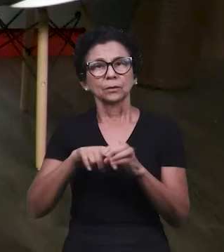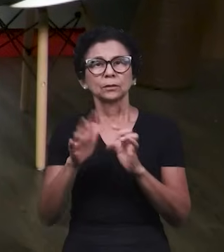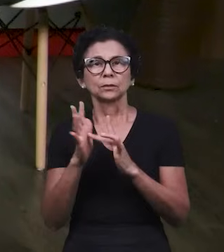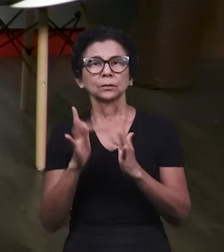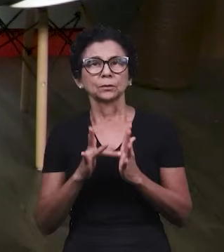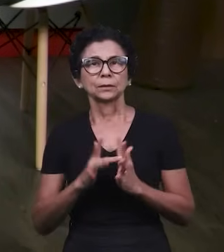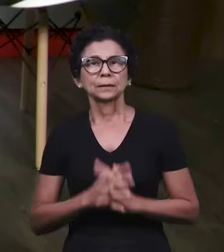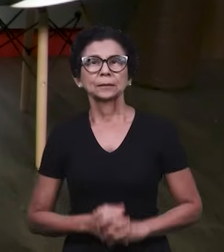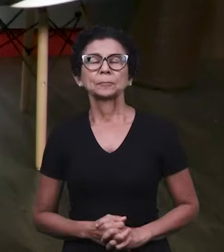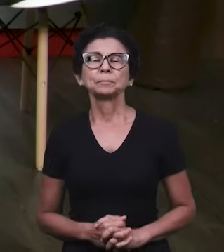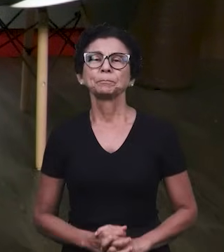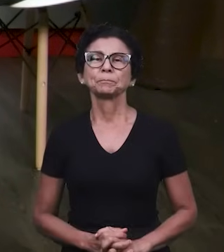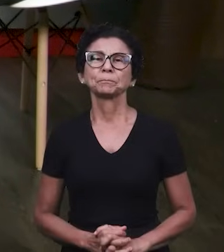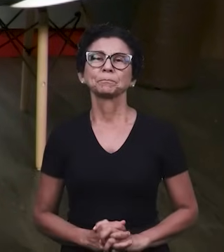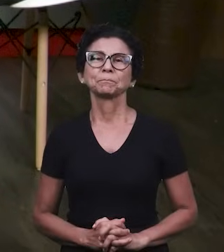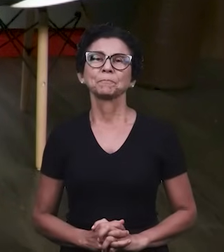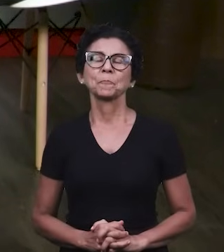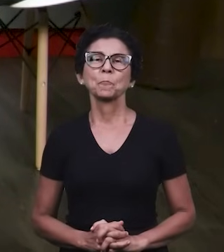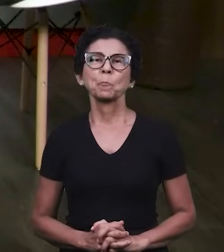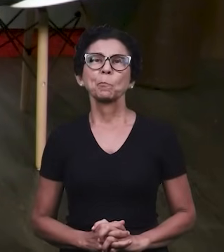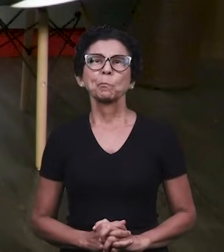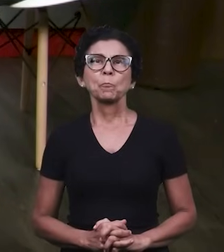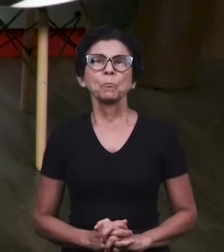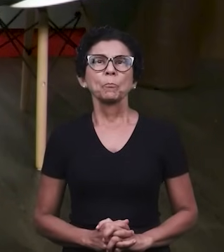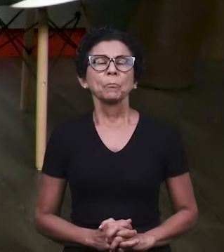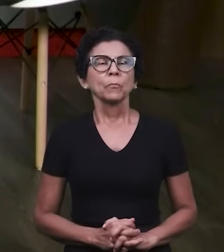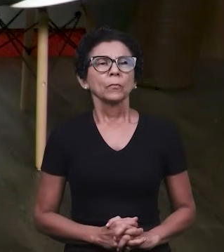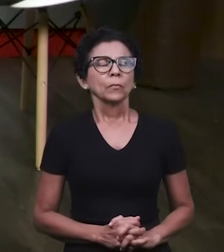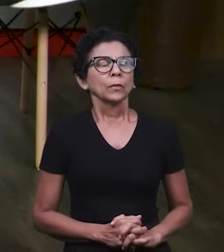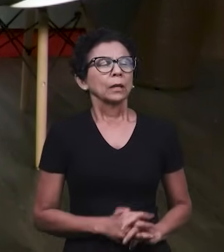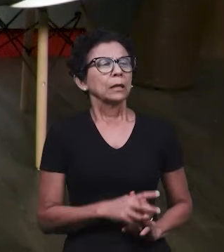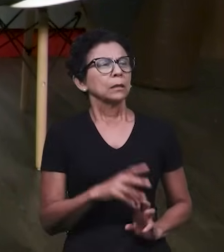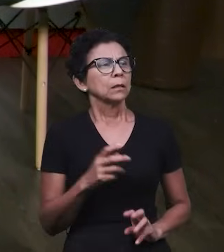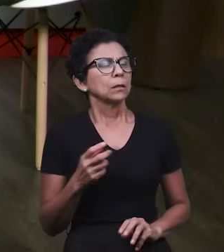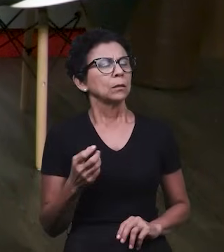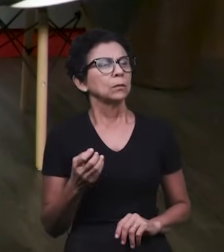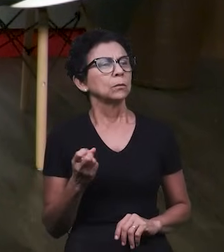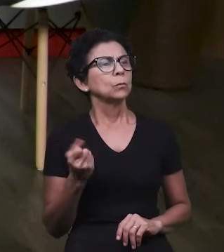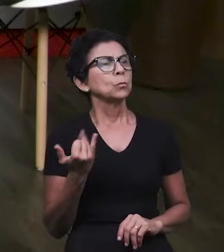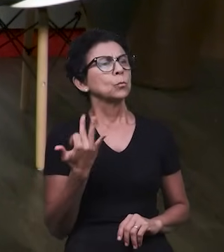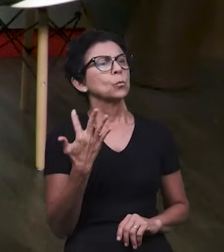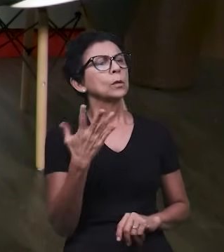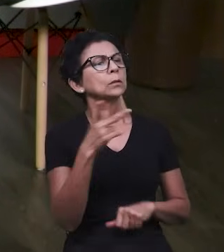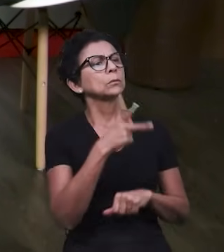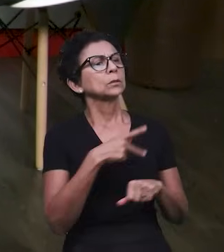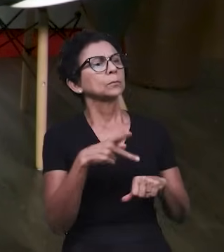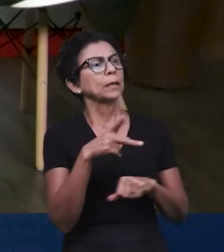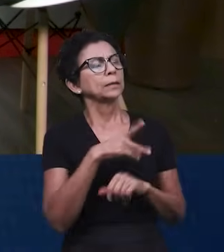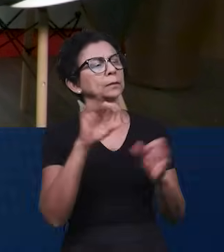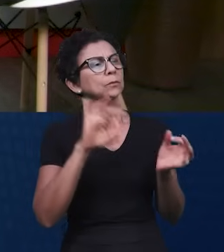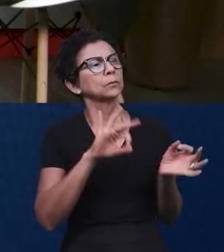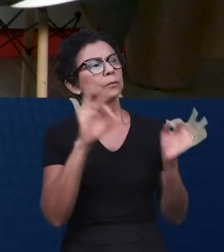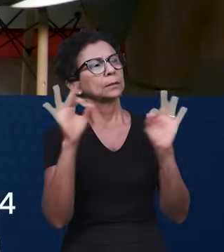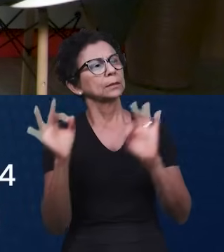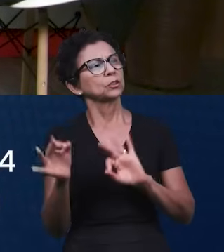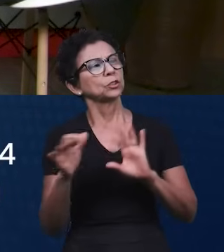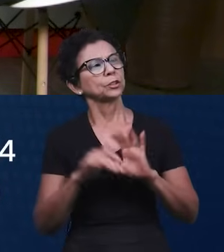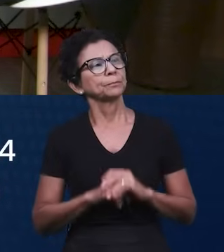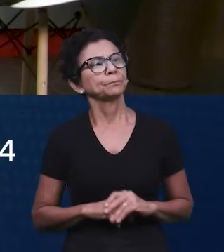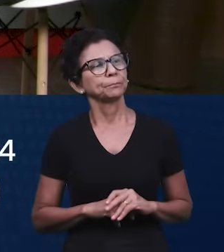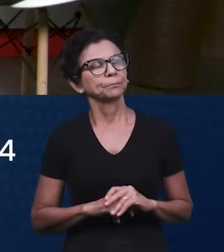Pastor Josias, quantos países estaremos alcançando neste evento Trombetas e Festas?